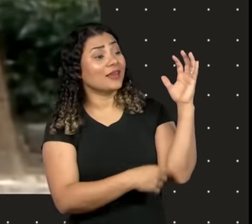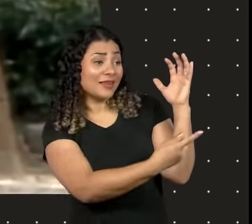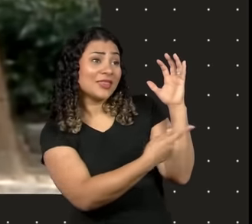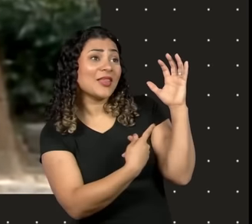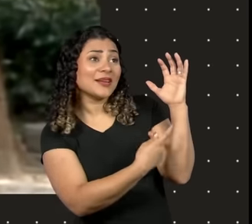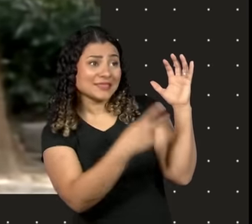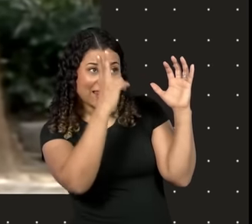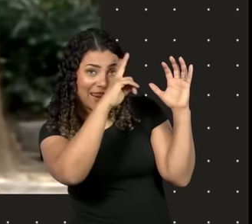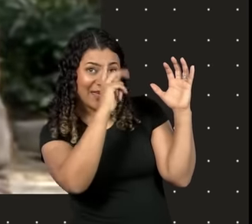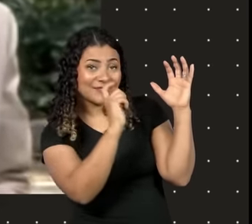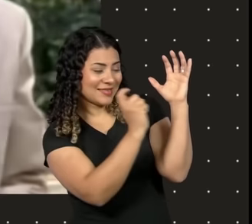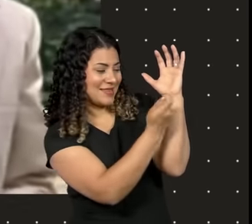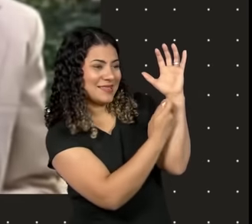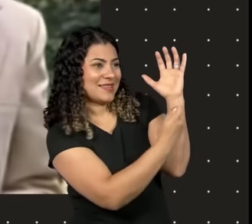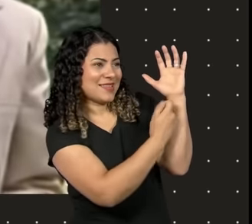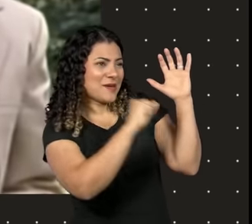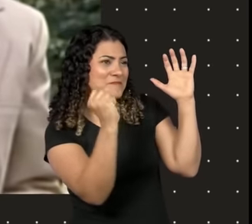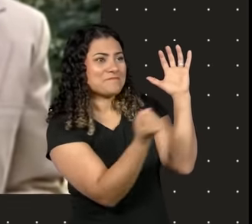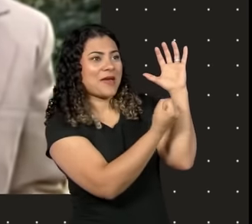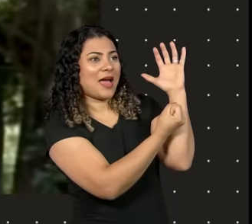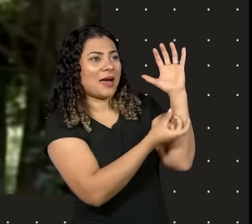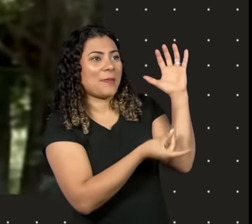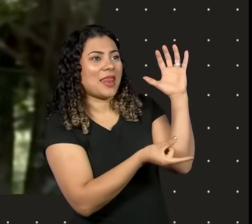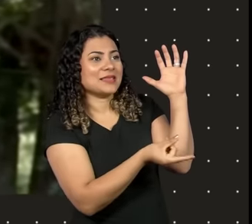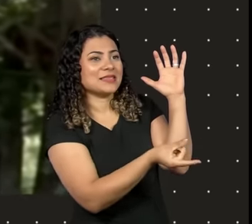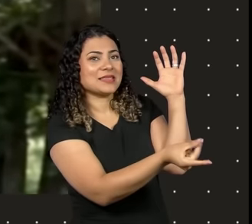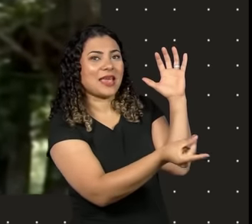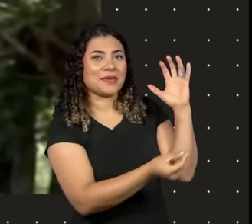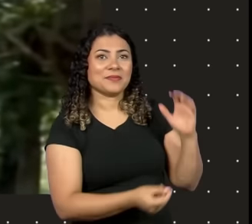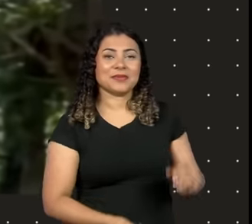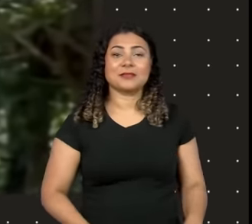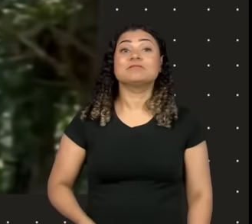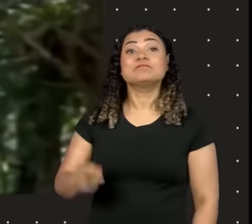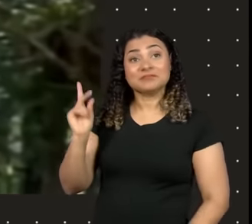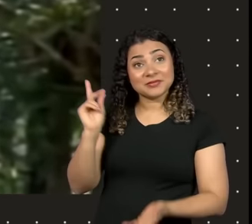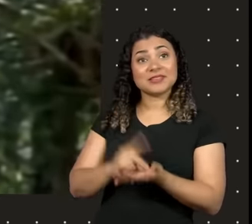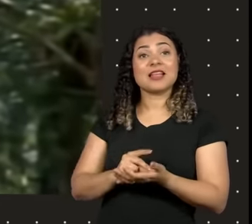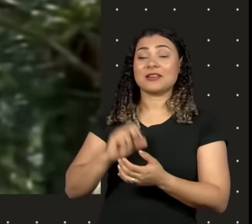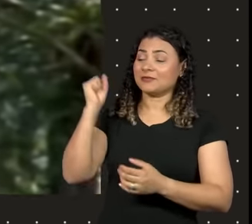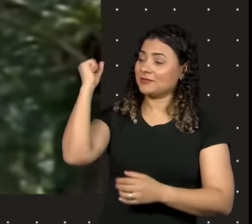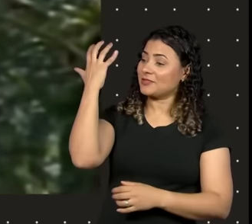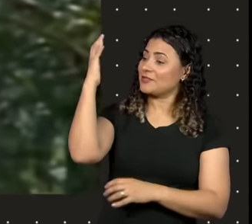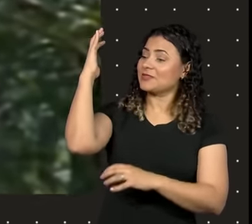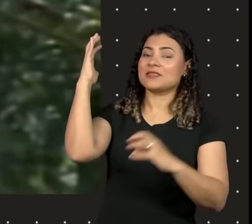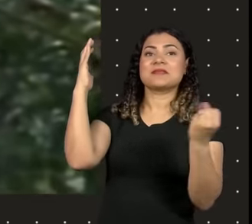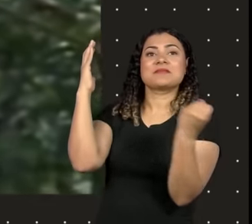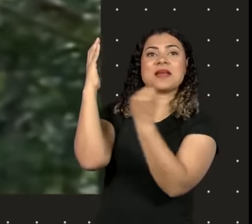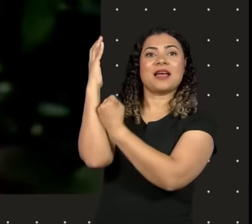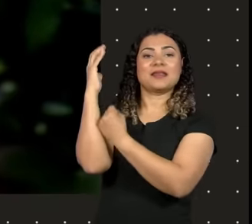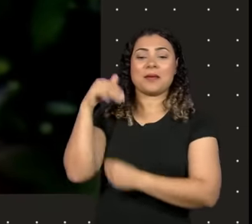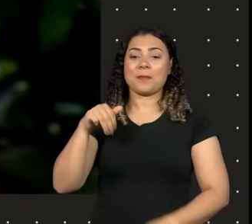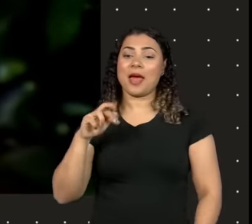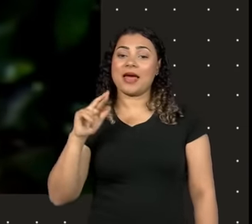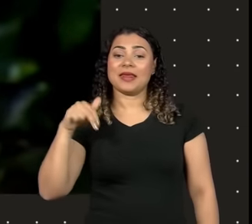O que se escreve nas árvores não desaparece nunca. E cresce com ela para o céu. Marina e Miguel.